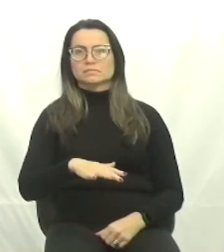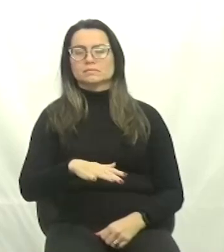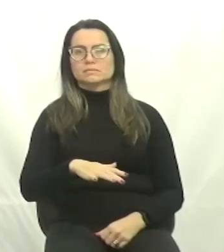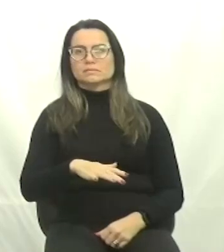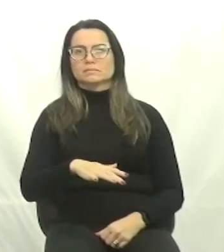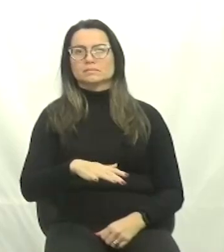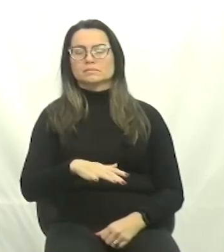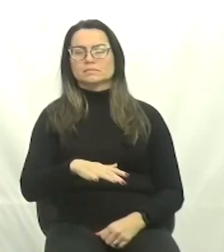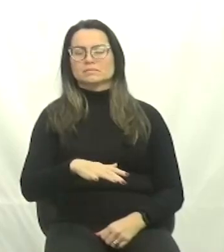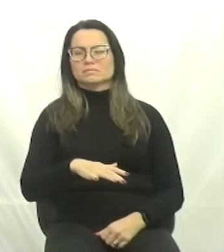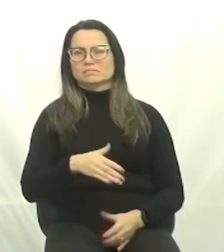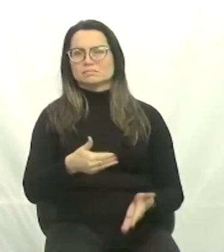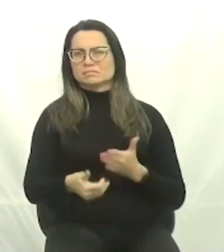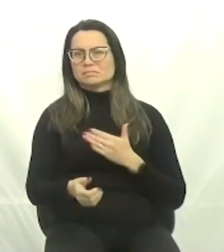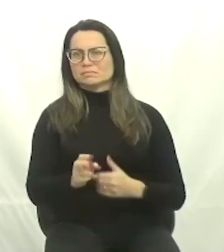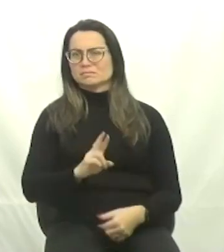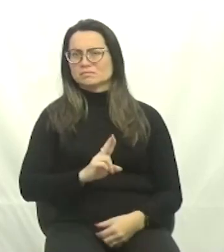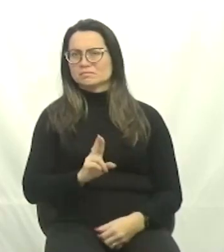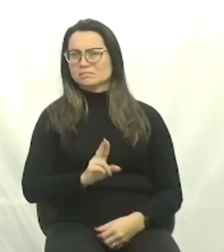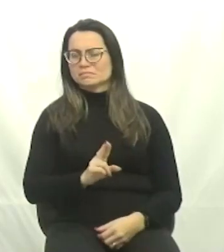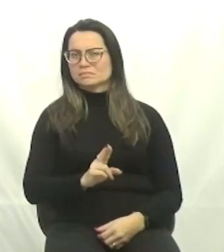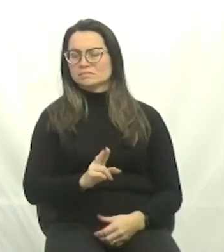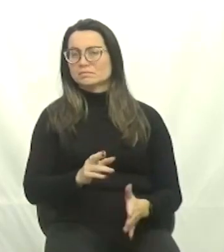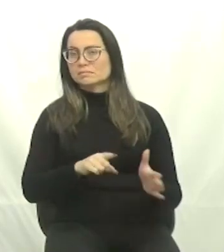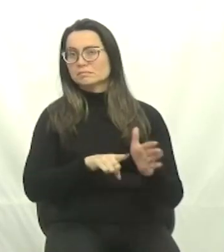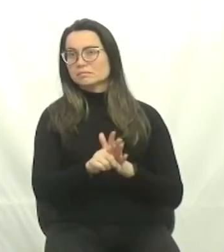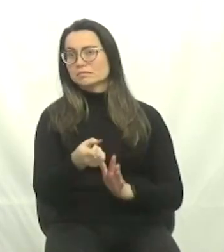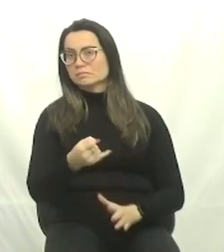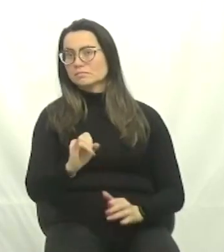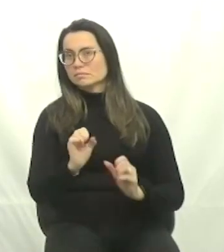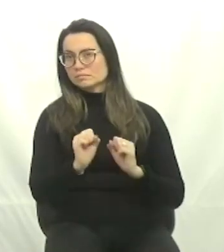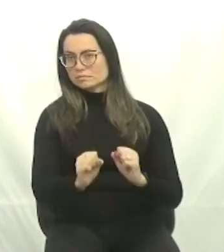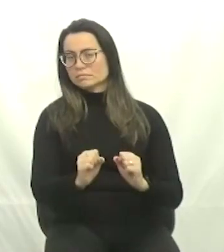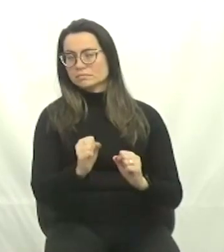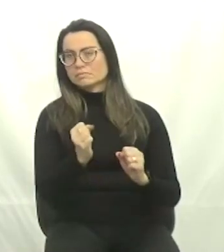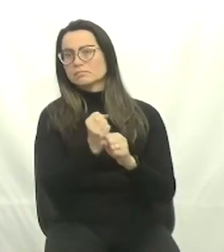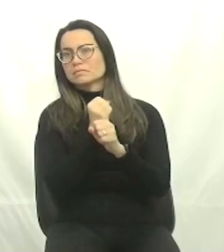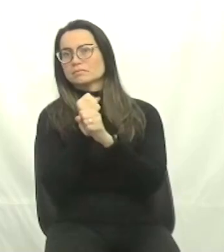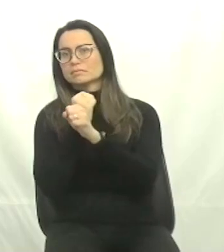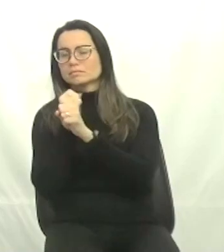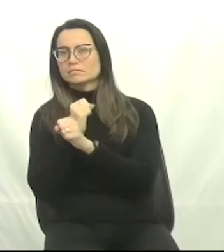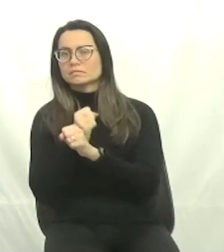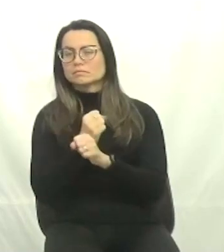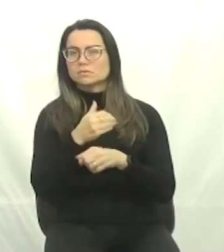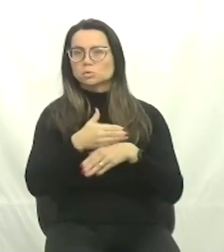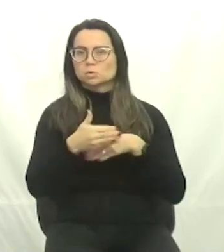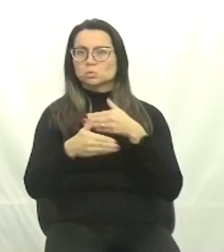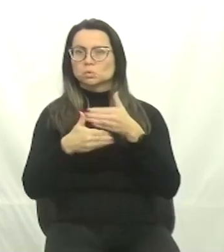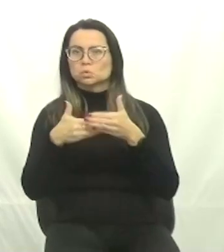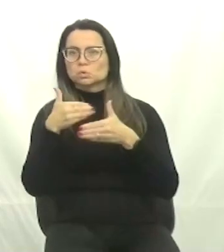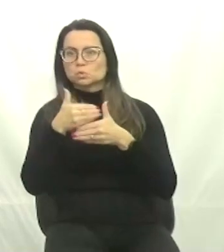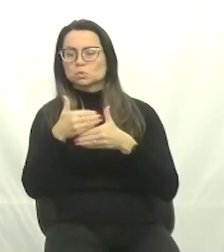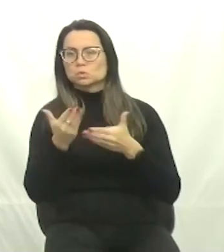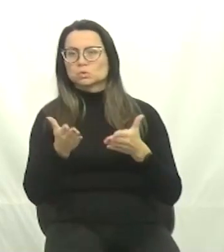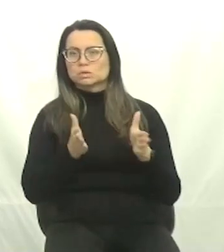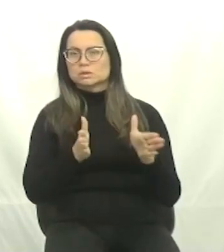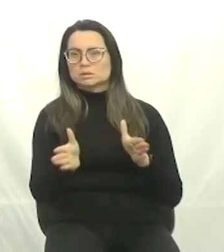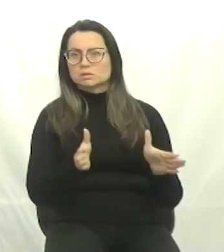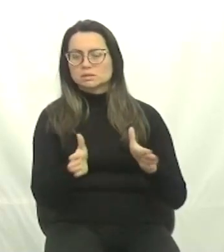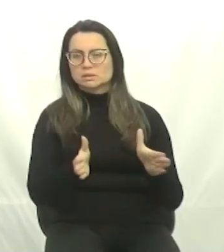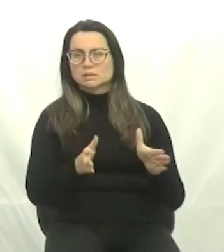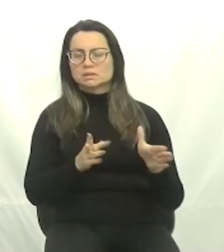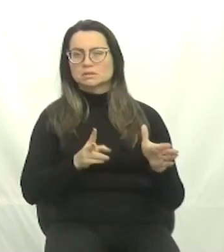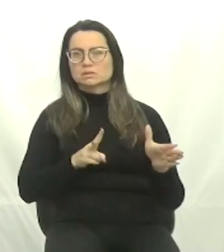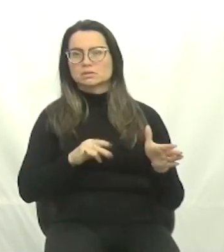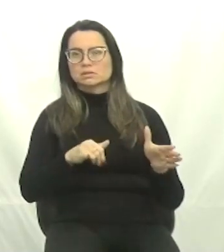Sul, questionando se existe a possibilidade de construção de um acesso à via rápida pela Rua Maria José